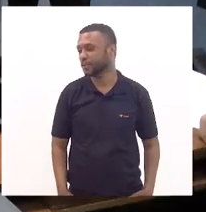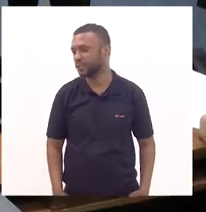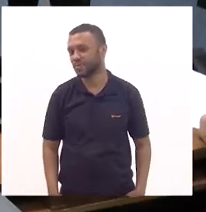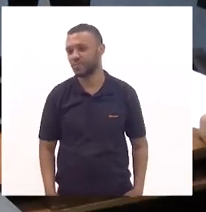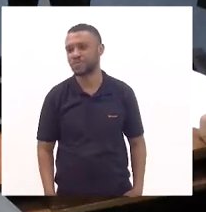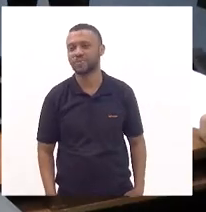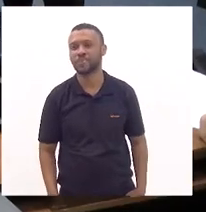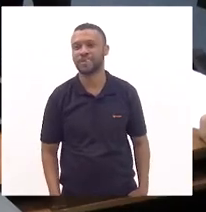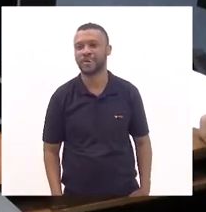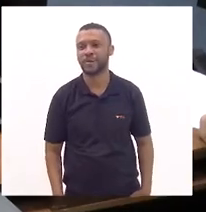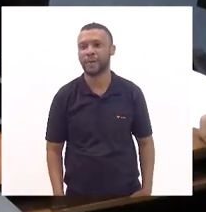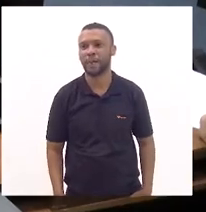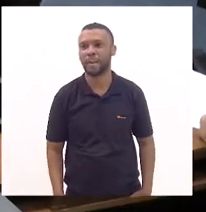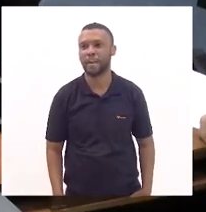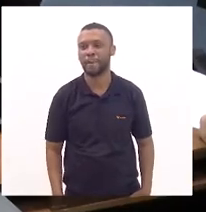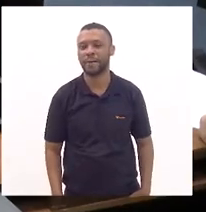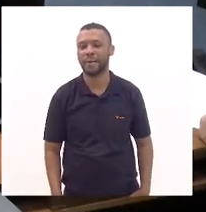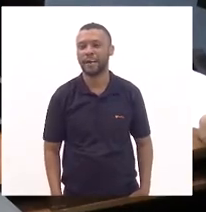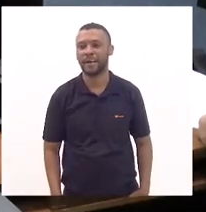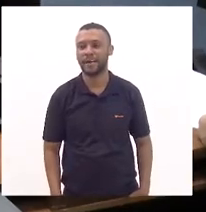Ué, daí?